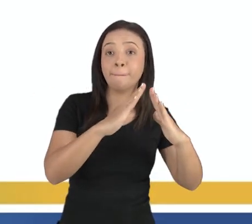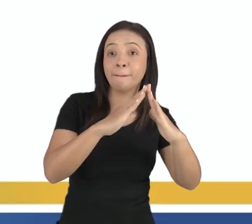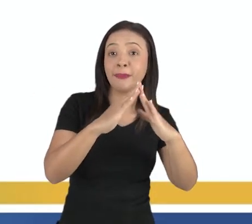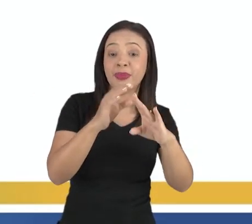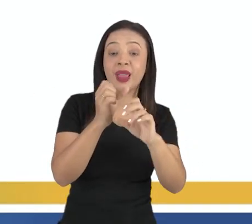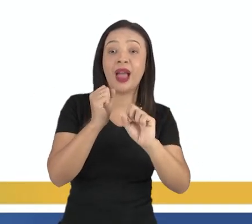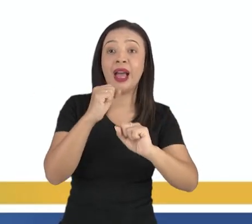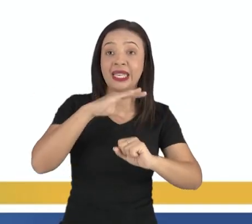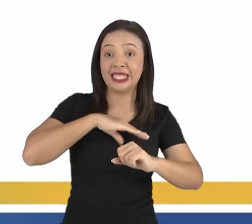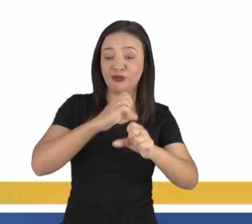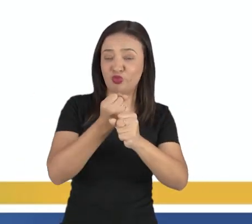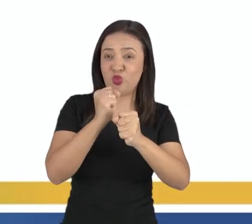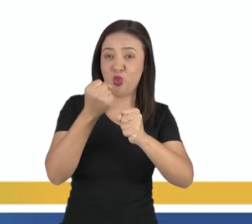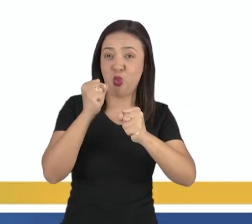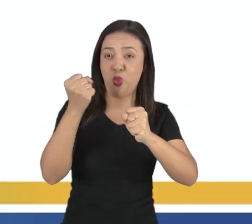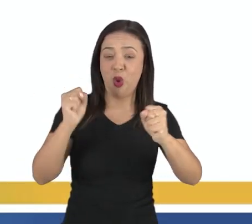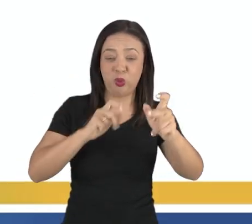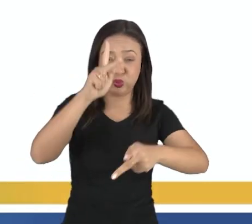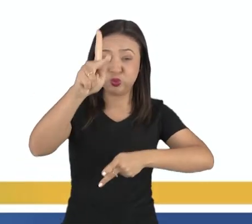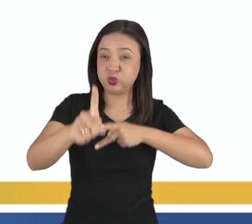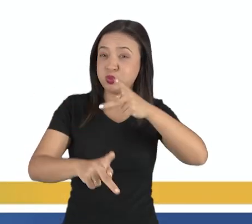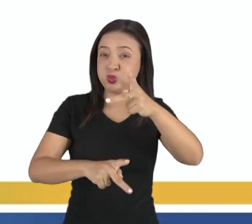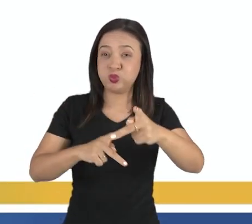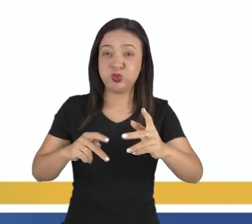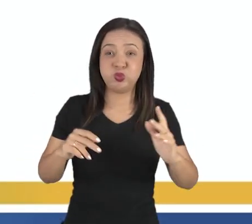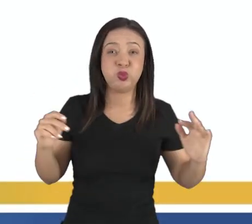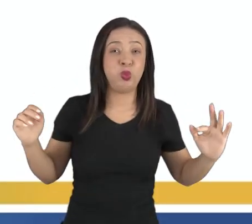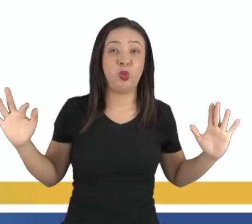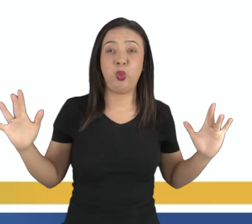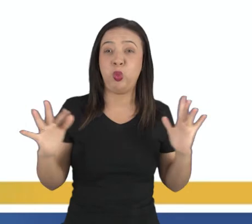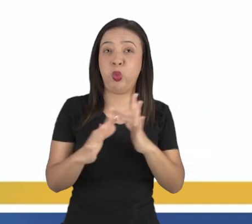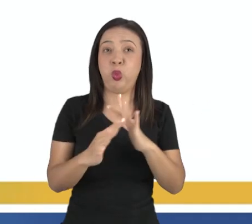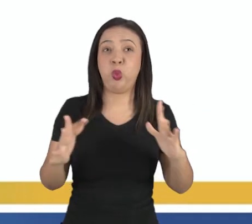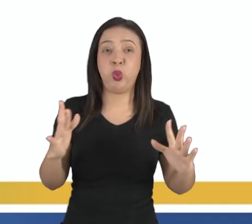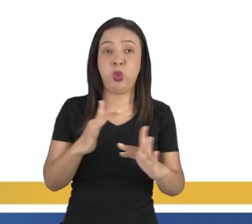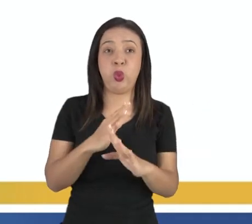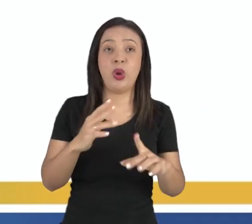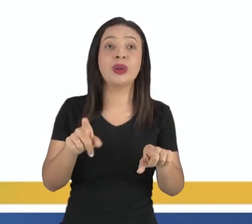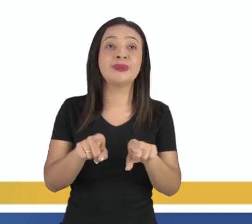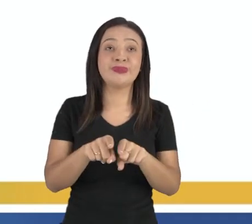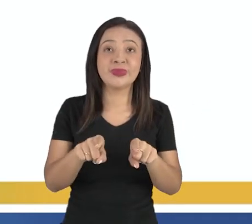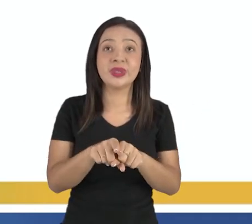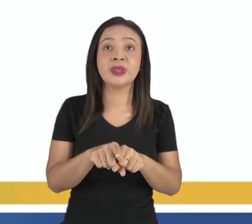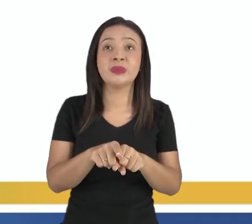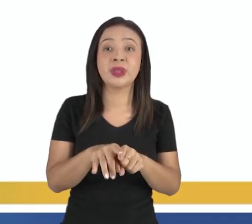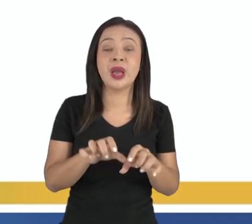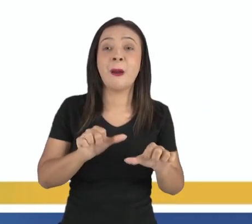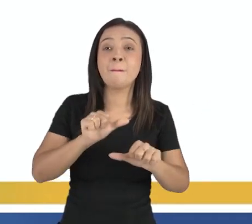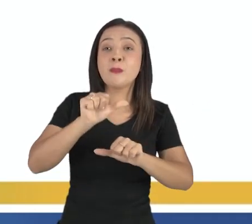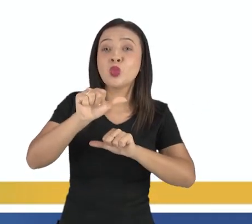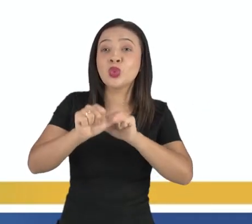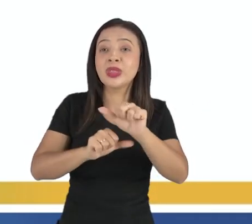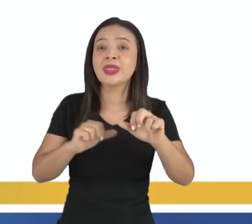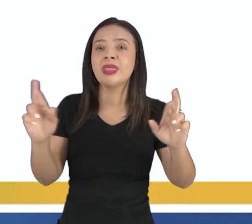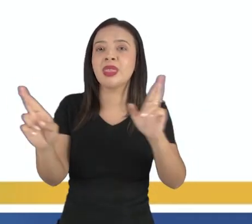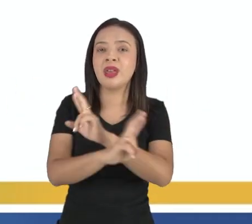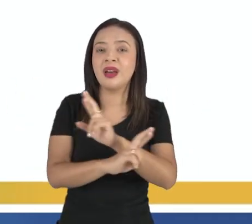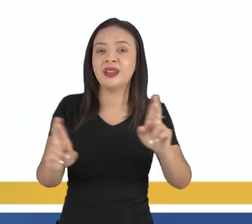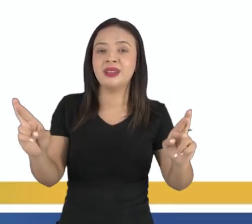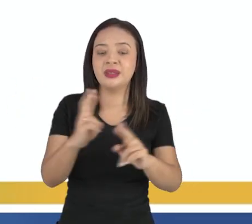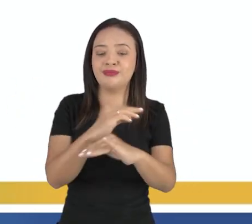cidades, concentração populacional, crescimento do setor terciário e a inversão da relação